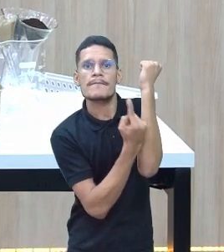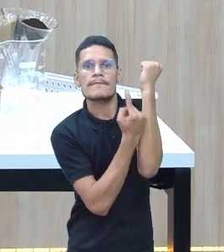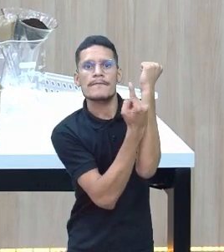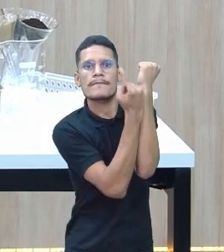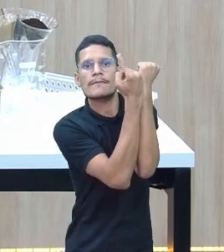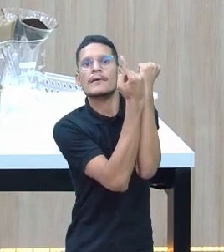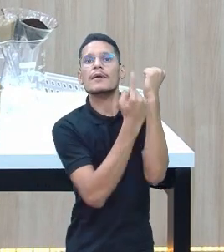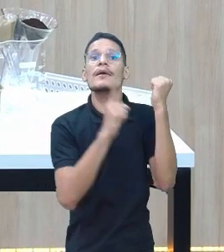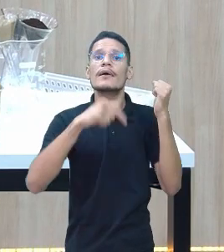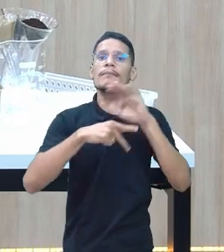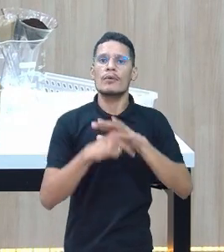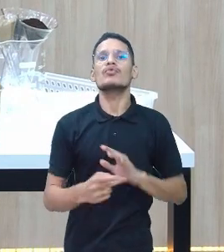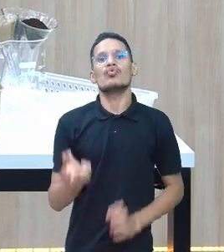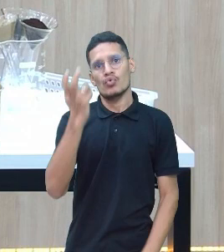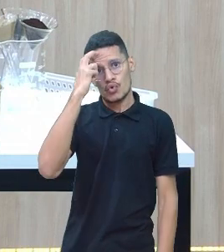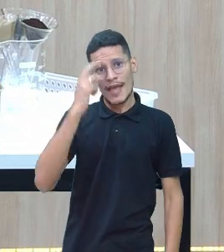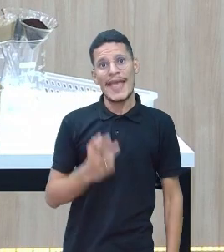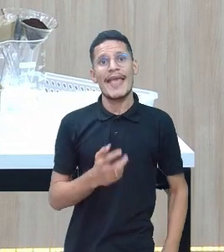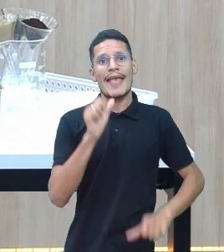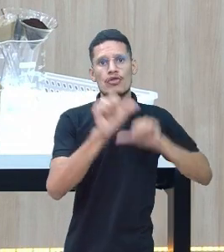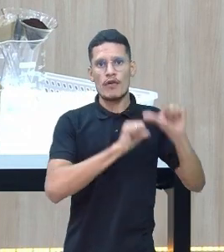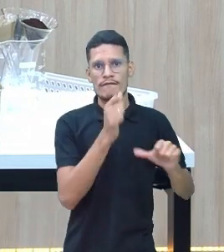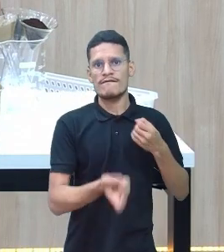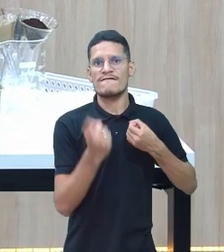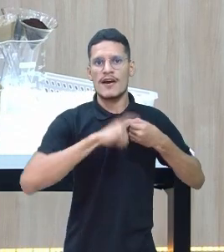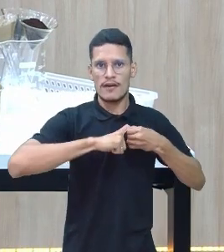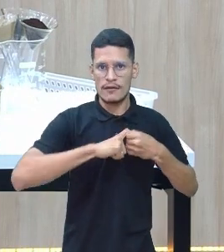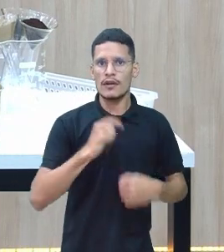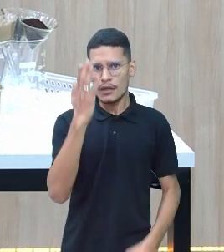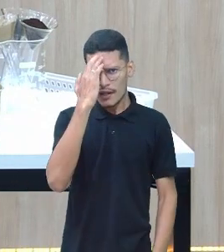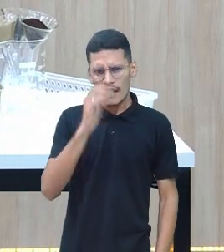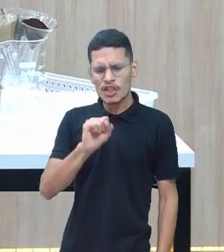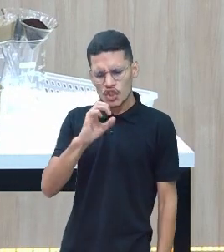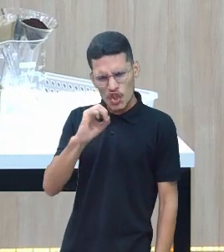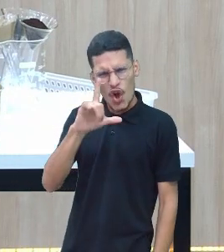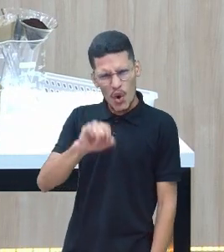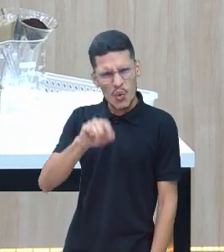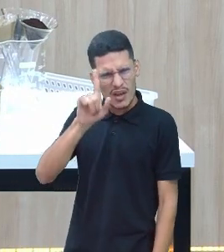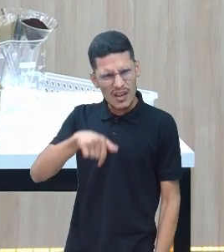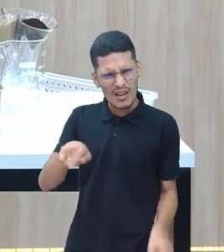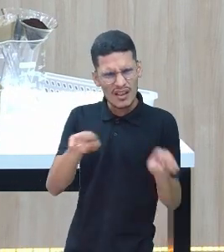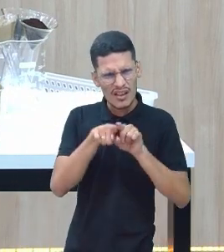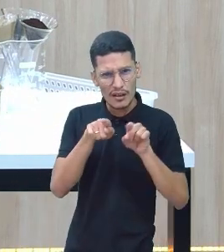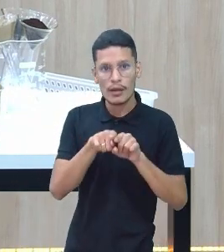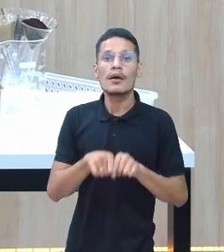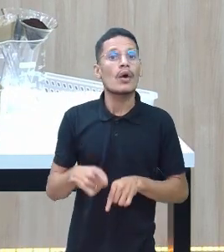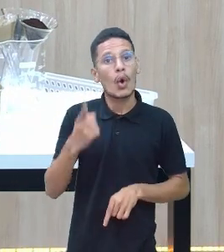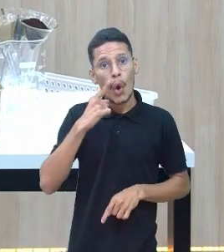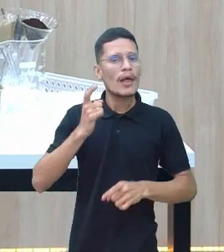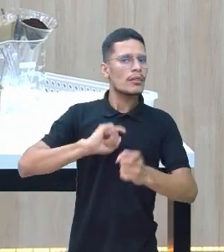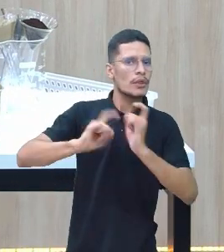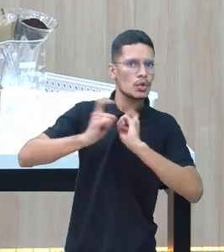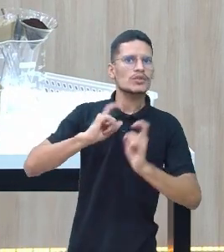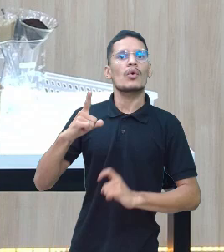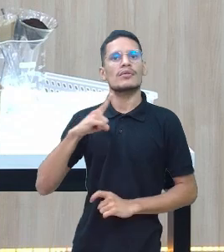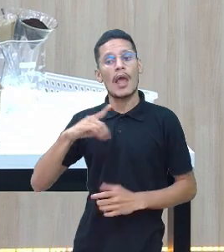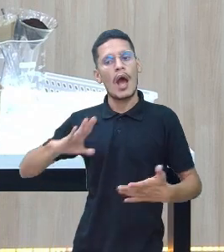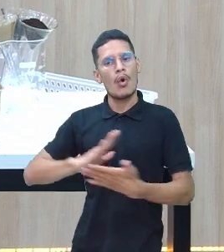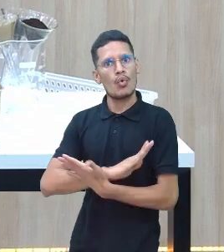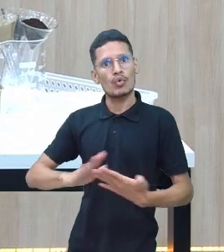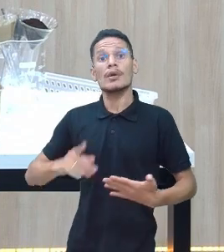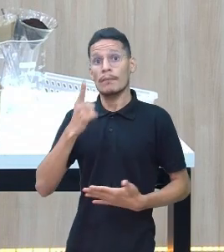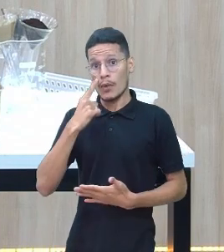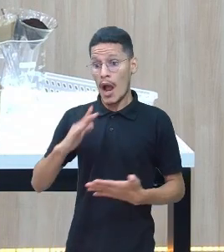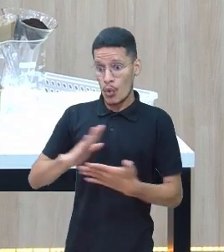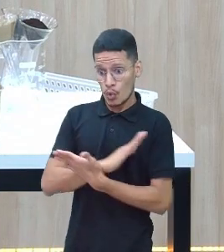tipo de cultura é renovável. E será que o solo é? Existe uma grande discussão entre os estudiosos. Alguns